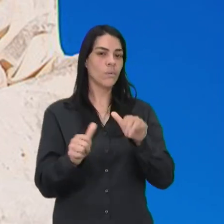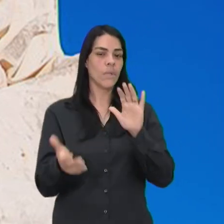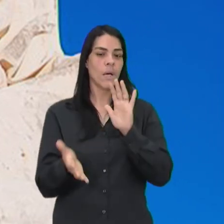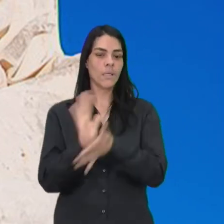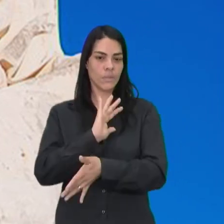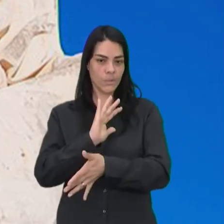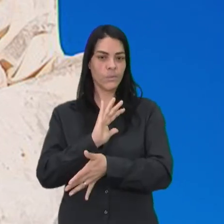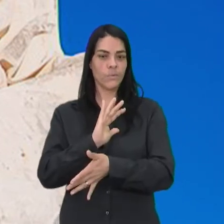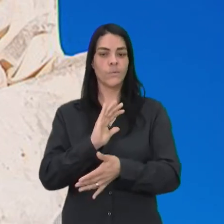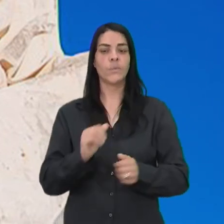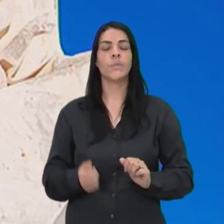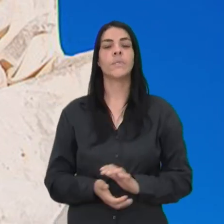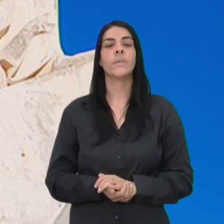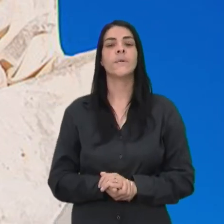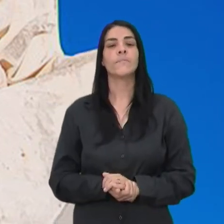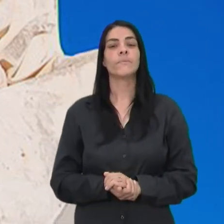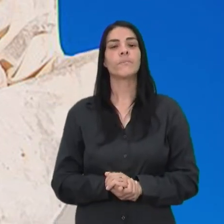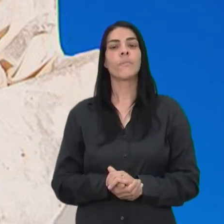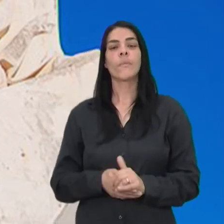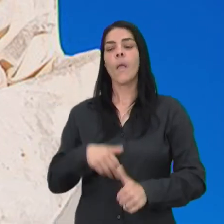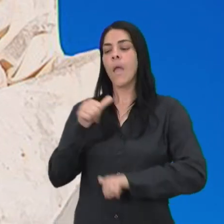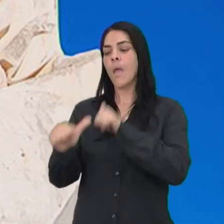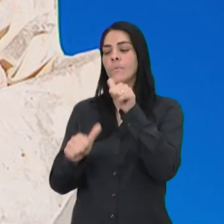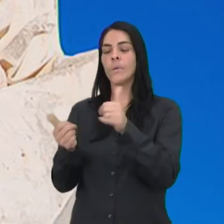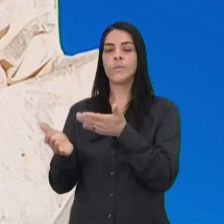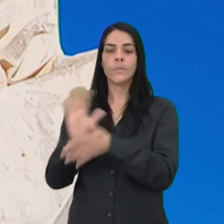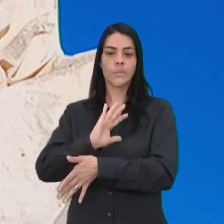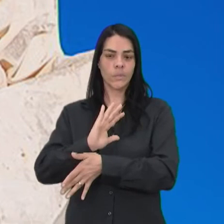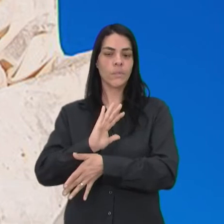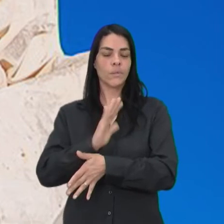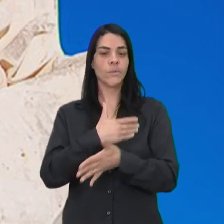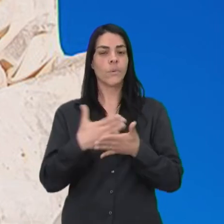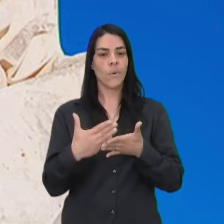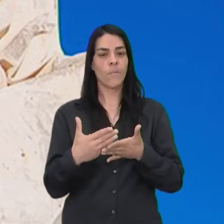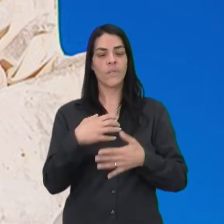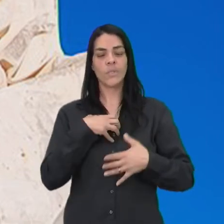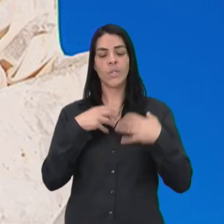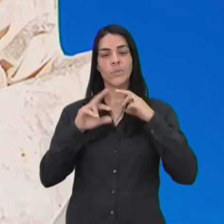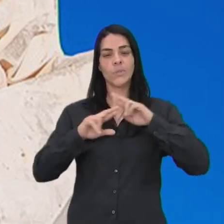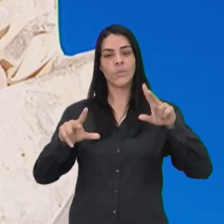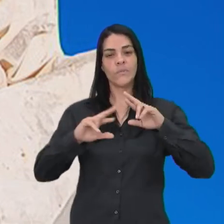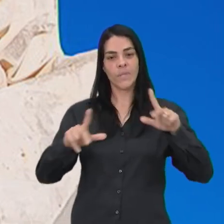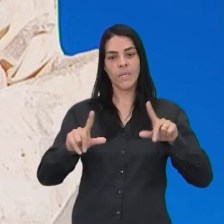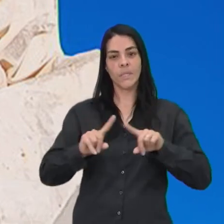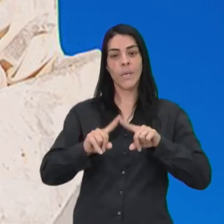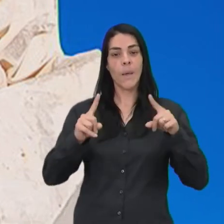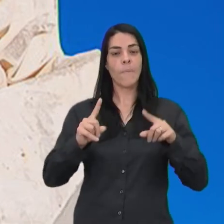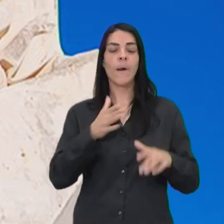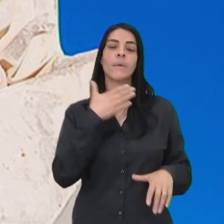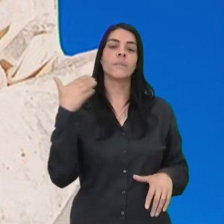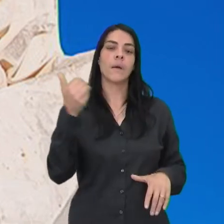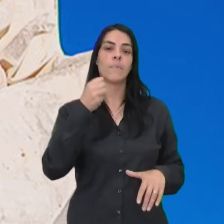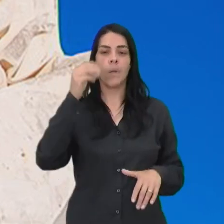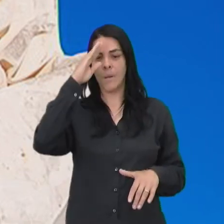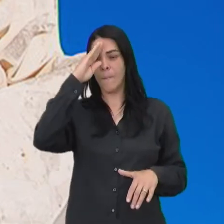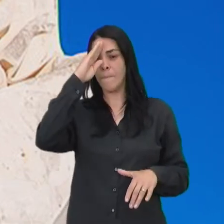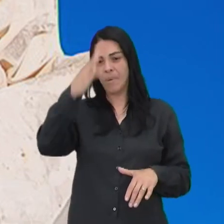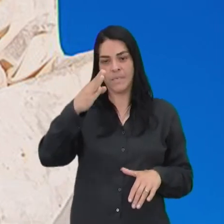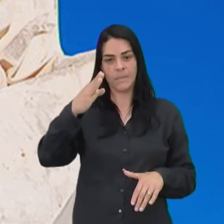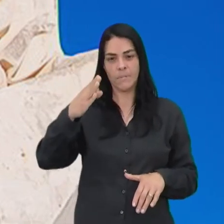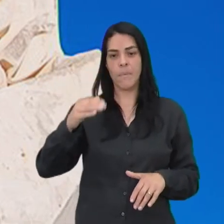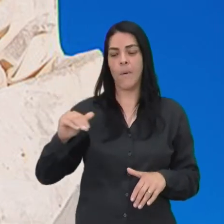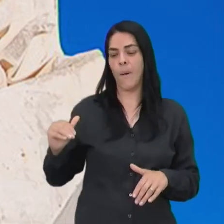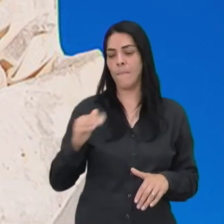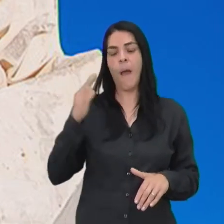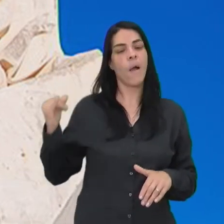E mudando essa atitude, você pode começar de várias maneiras, mas a melhor e a principal, e a que é mais